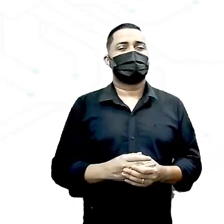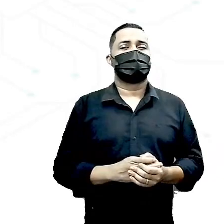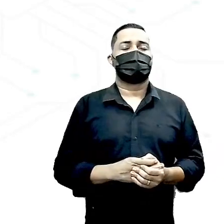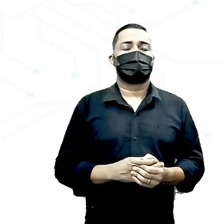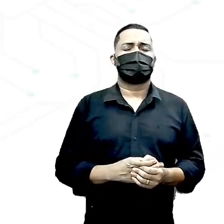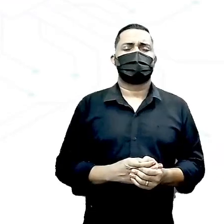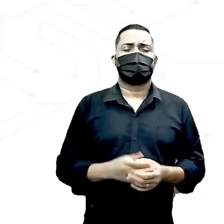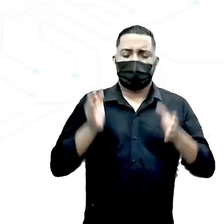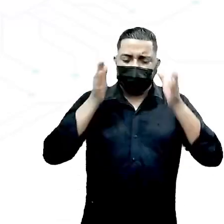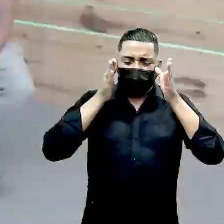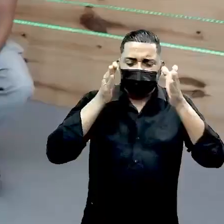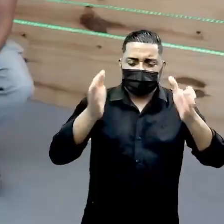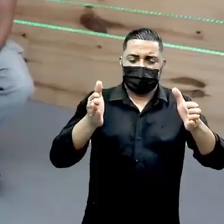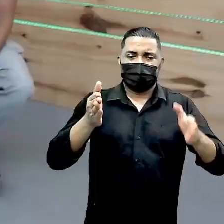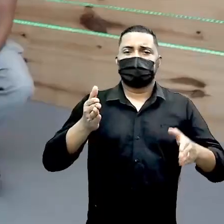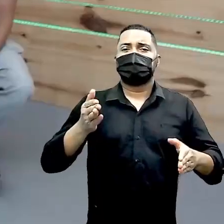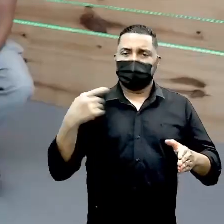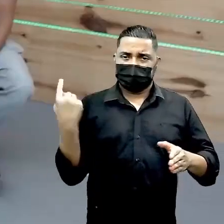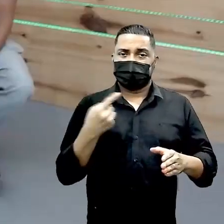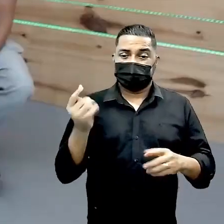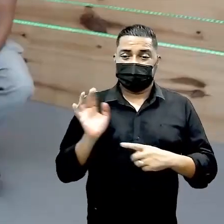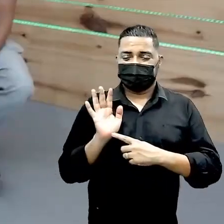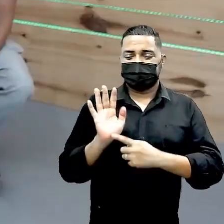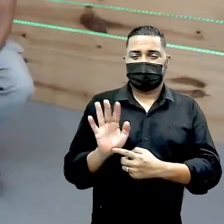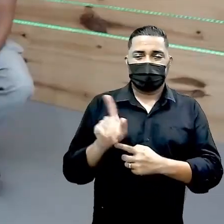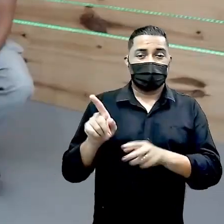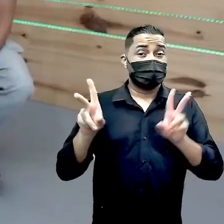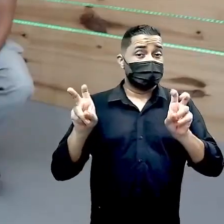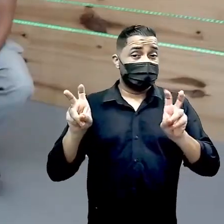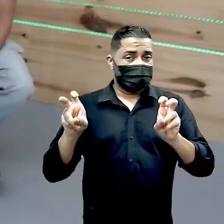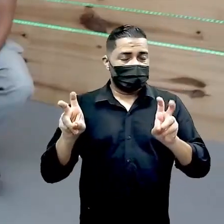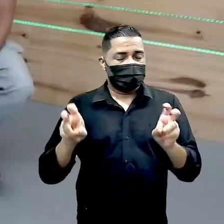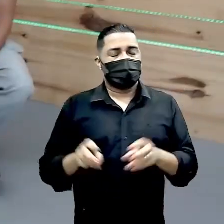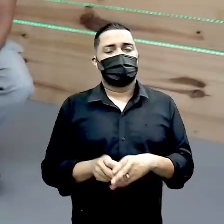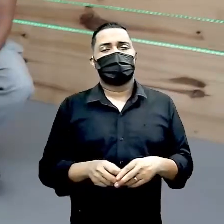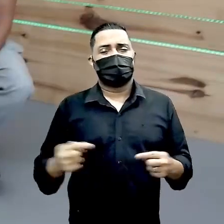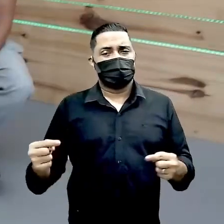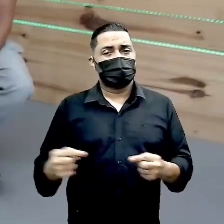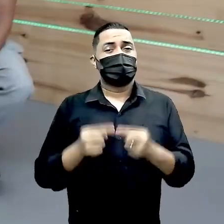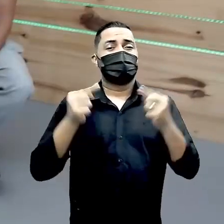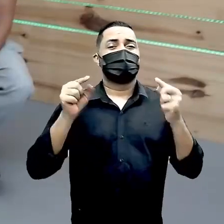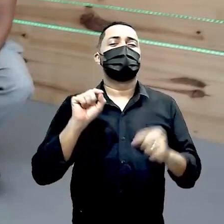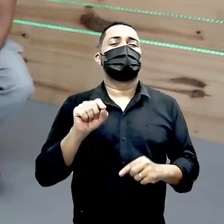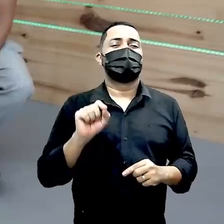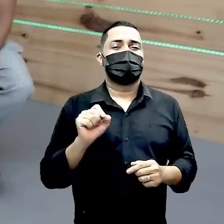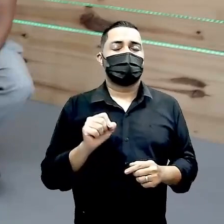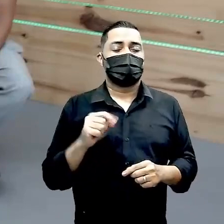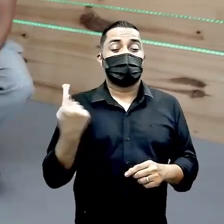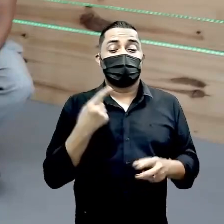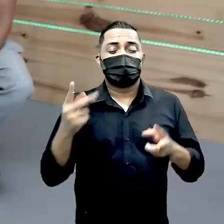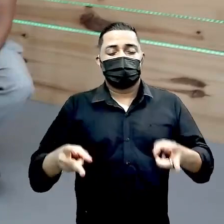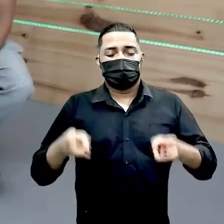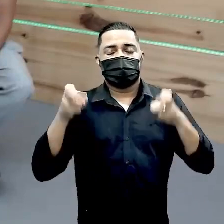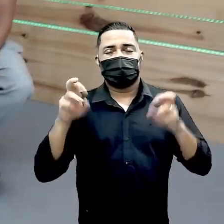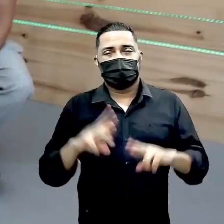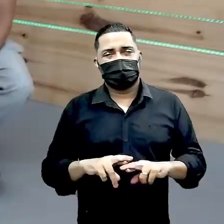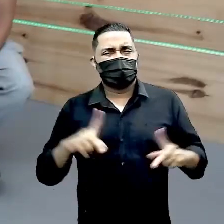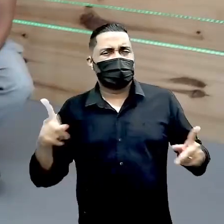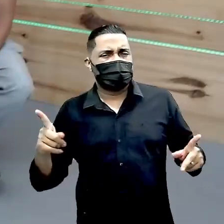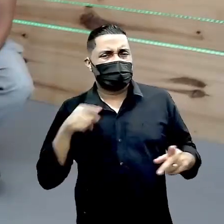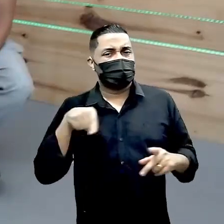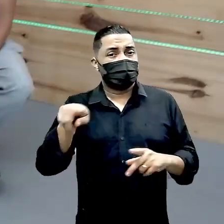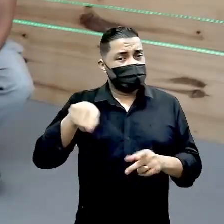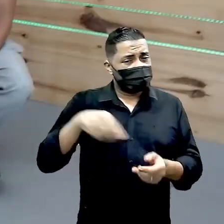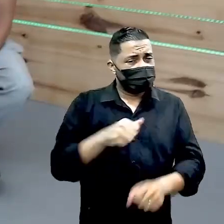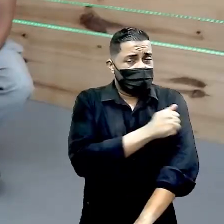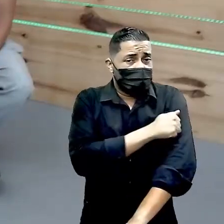assim, o foco da gente ter trazido esse tema tem a ver com a gente perceber a dificuldade de vocês,